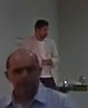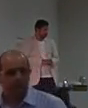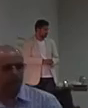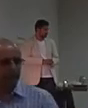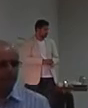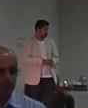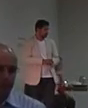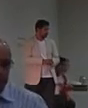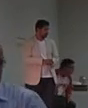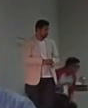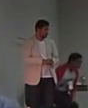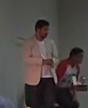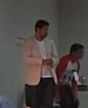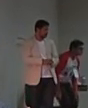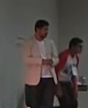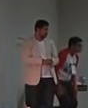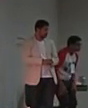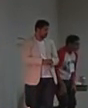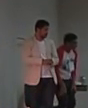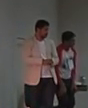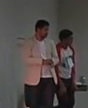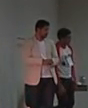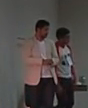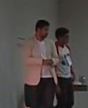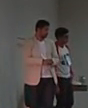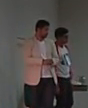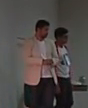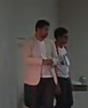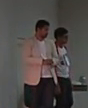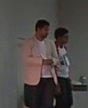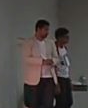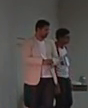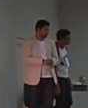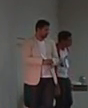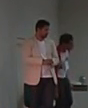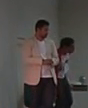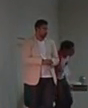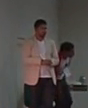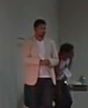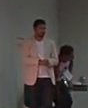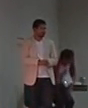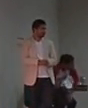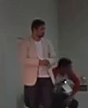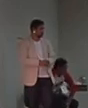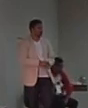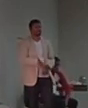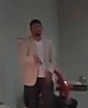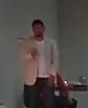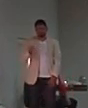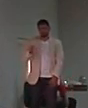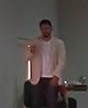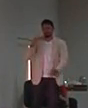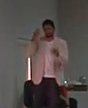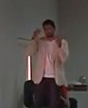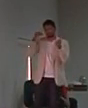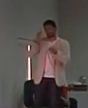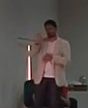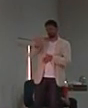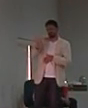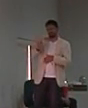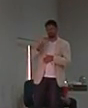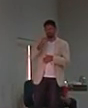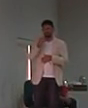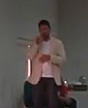Professor Geraldo, o senhor tem 1 minuto na sua réplica. Professor Valbérico, não fuja da